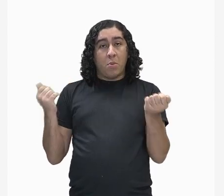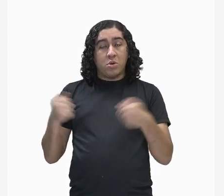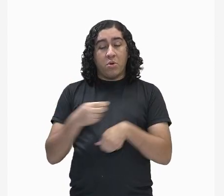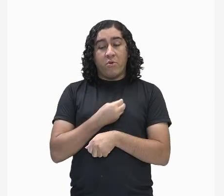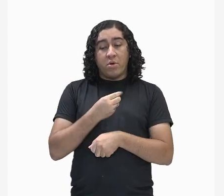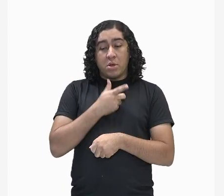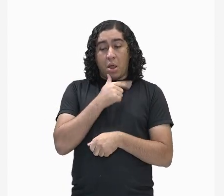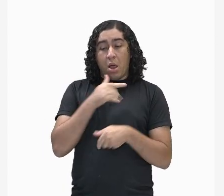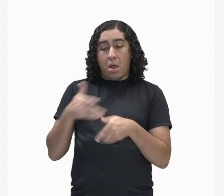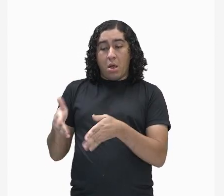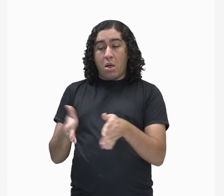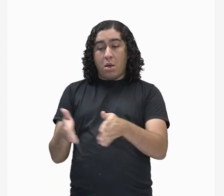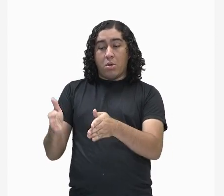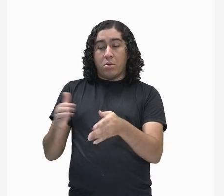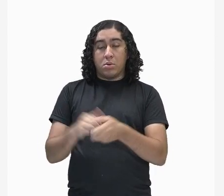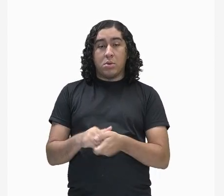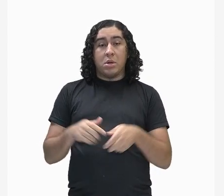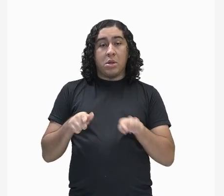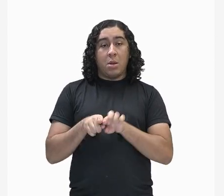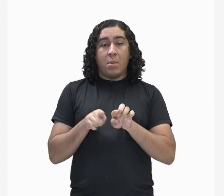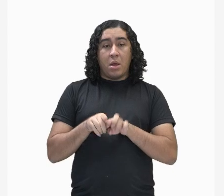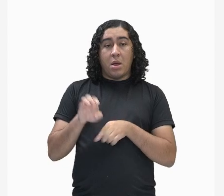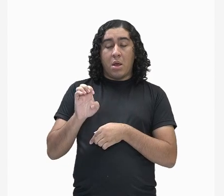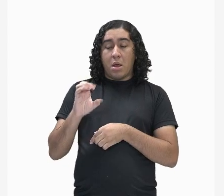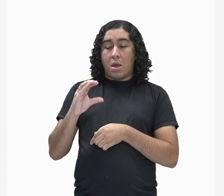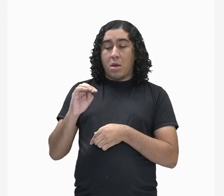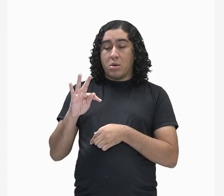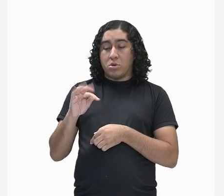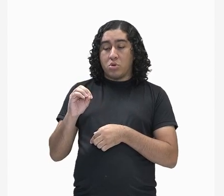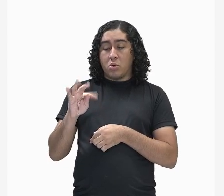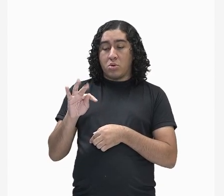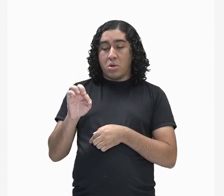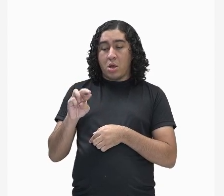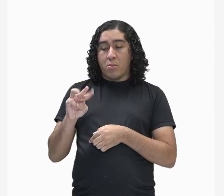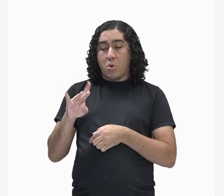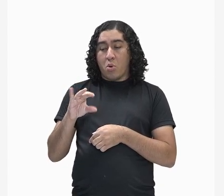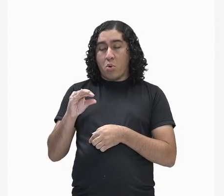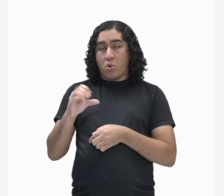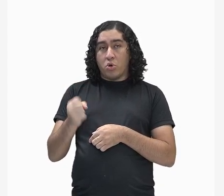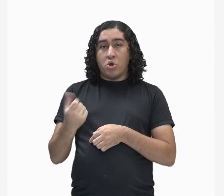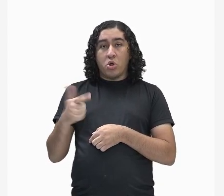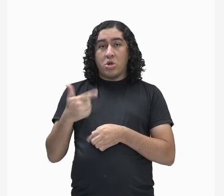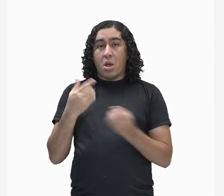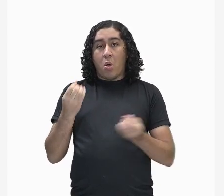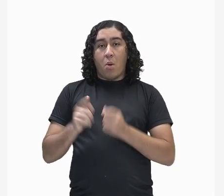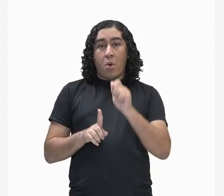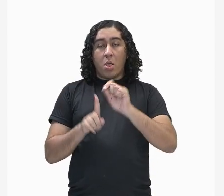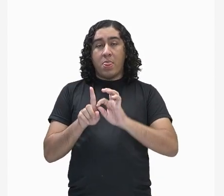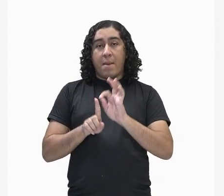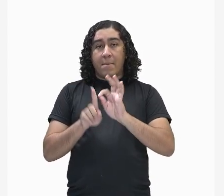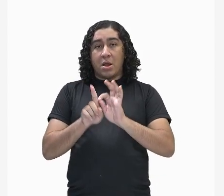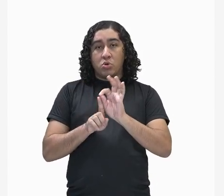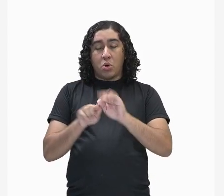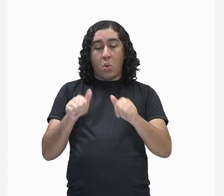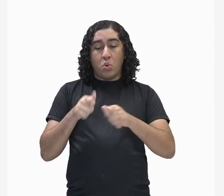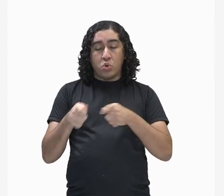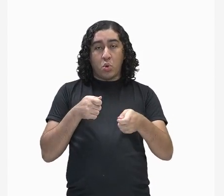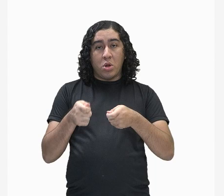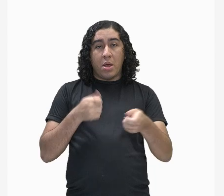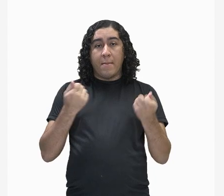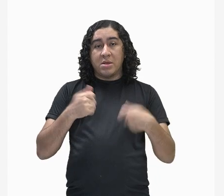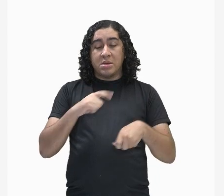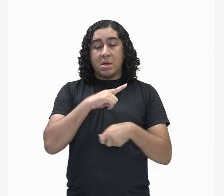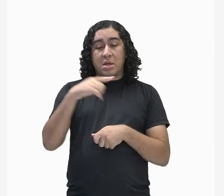seres ectotérmicos, aqueles que não conseguem manter a sua temperatura corporal, depende ali do ambiente externo onde ele